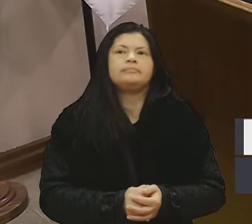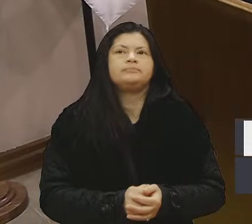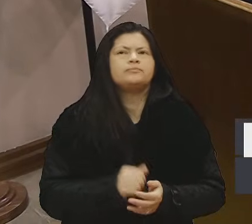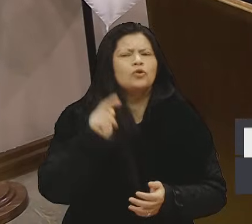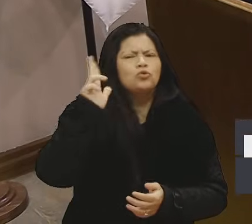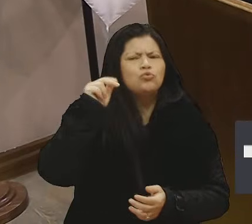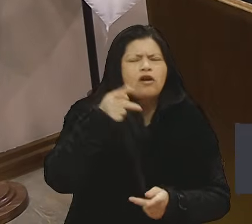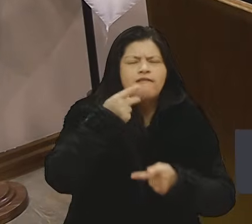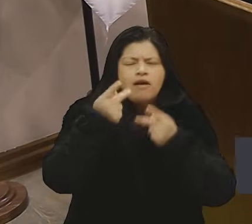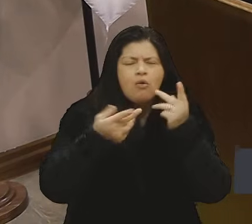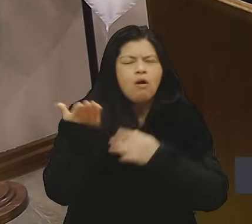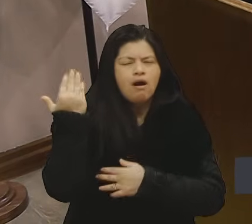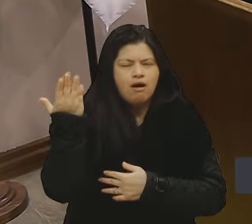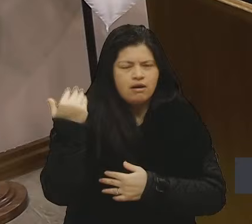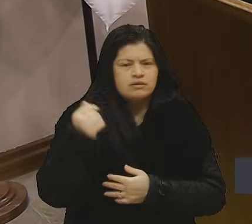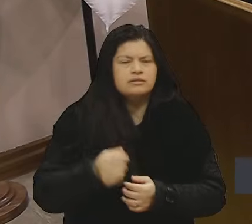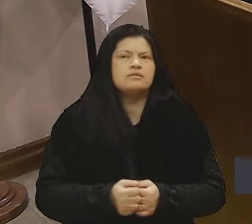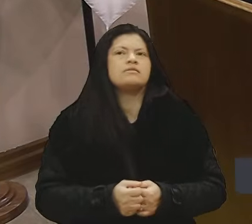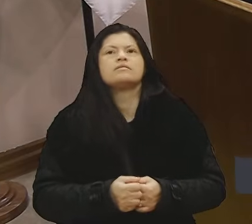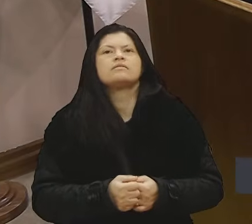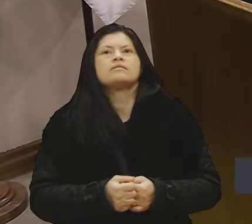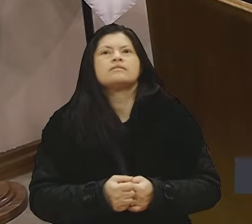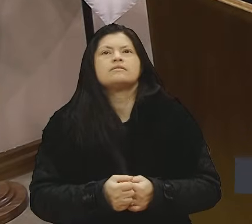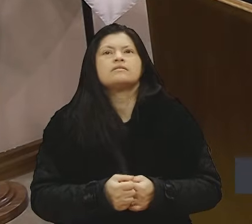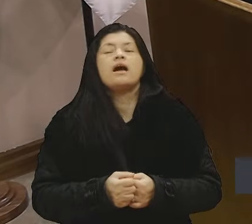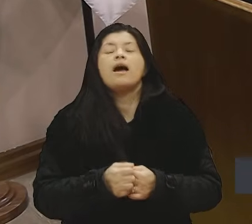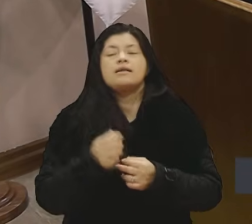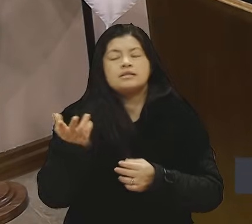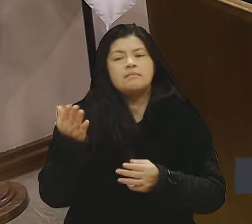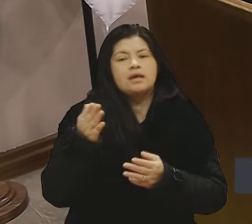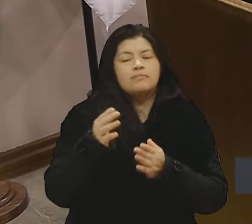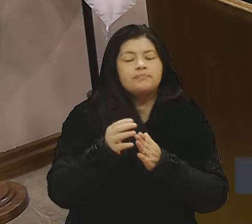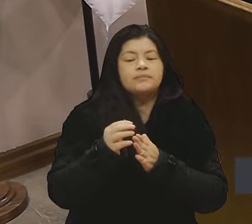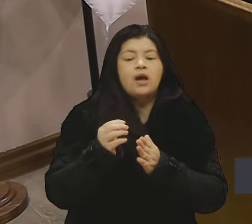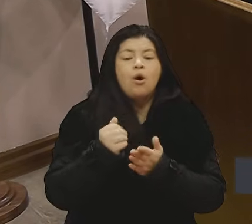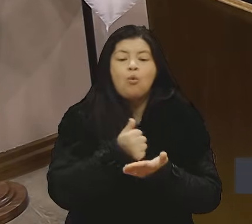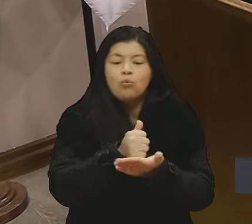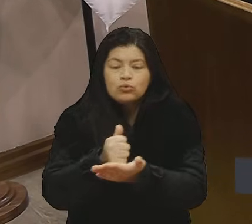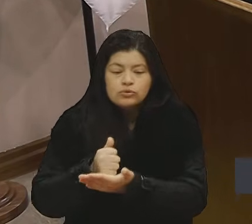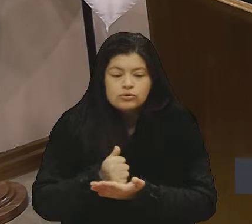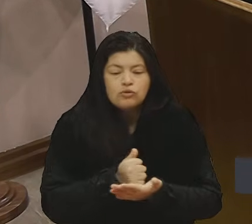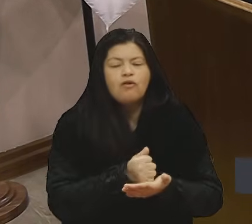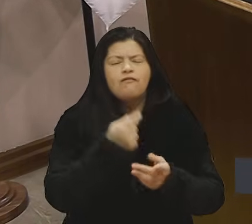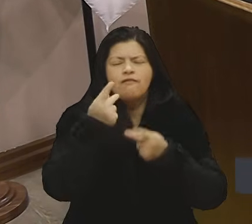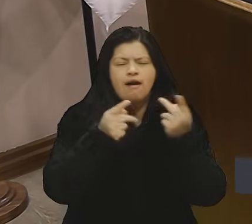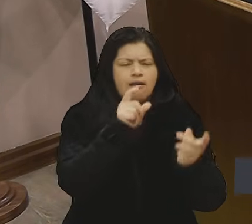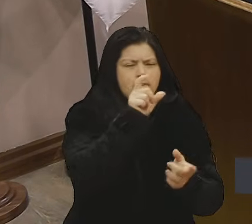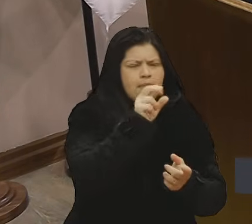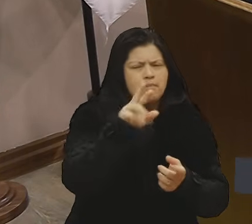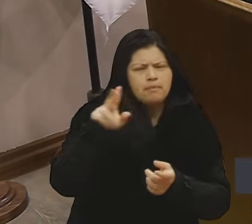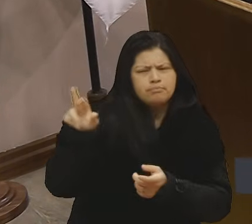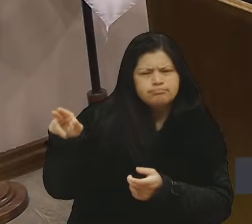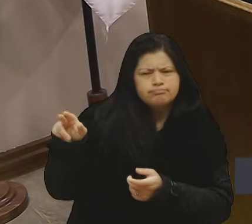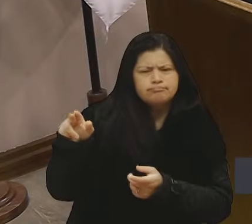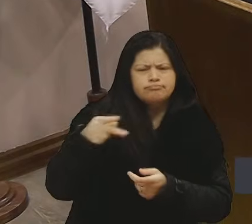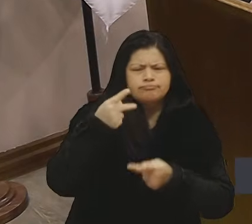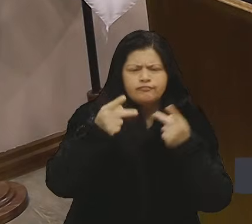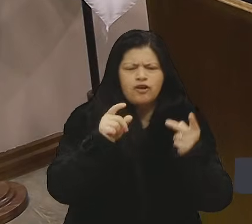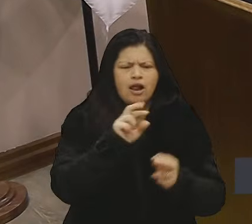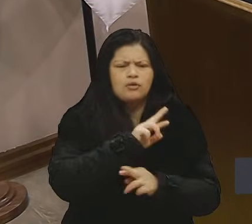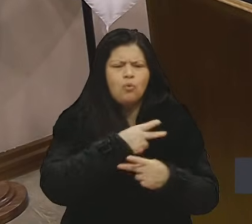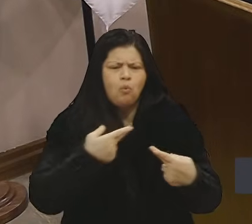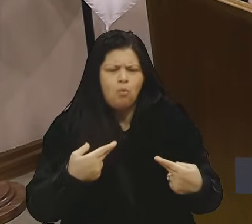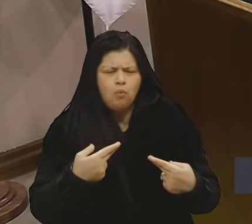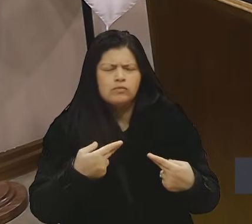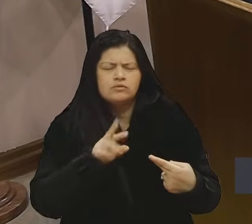tinha falado assim, eu recebi várias orientações. Fala isso, fala aquilo, fala aquele outro. Escutei todas.